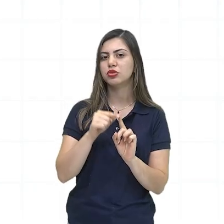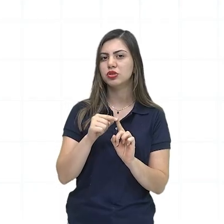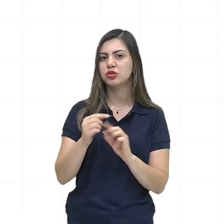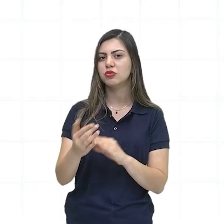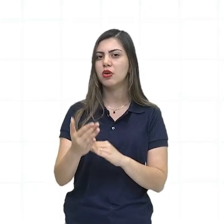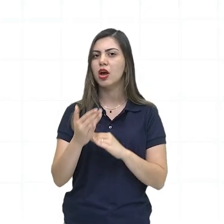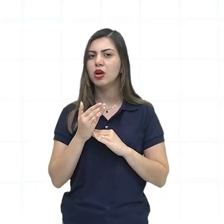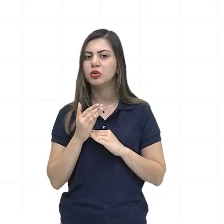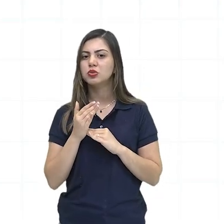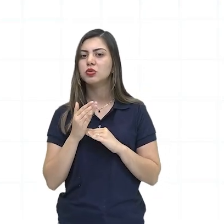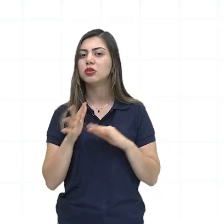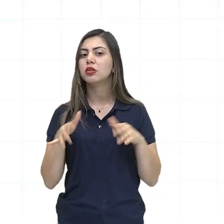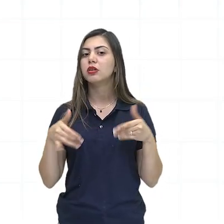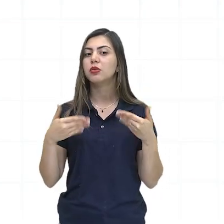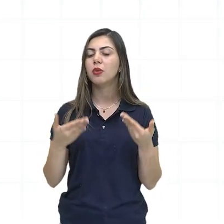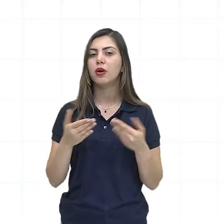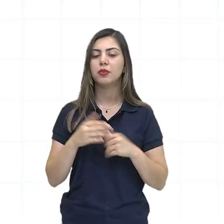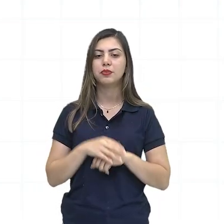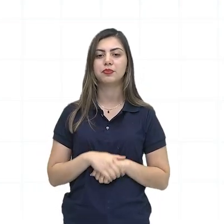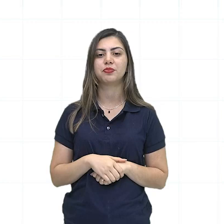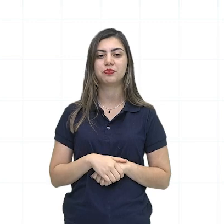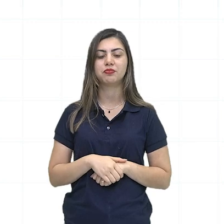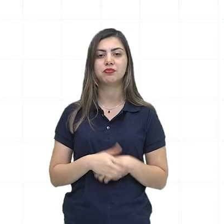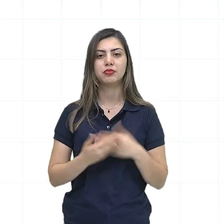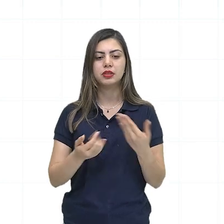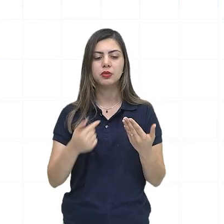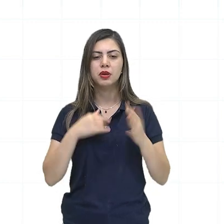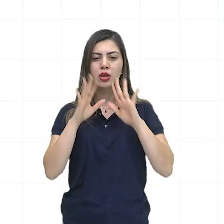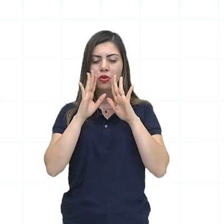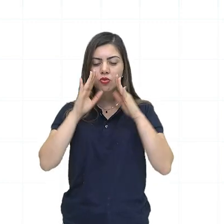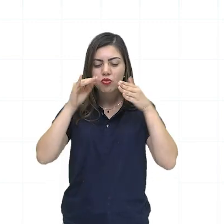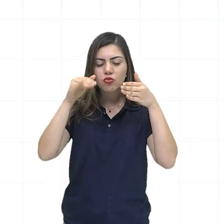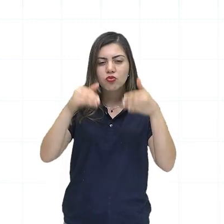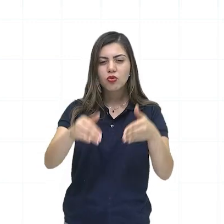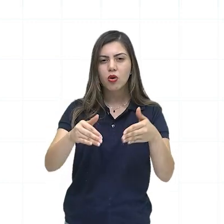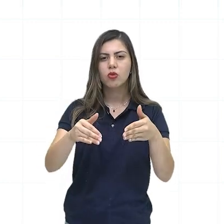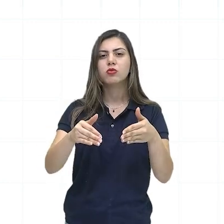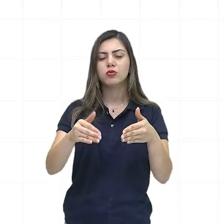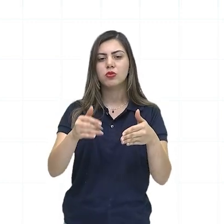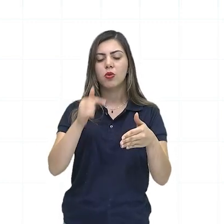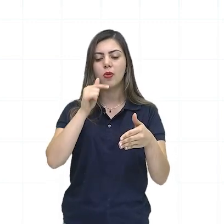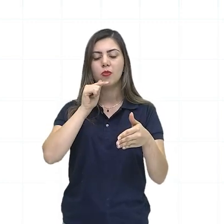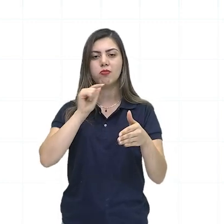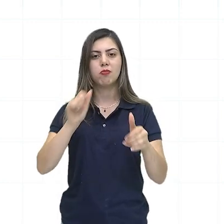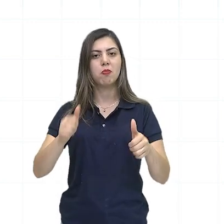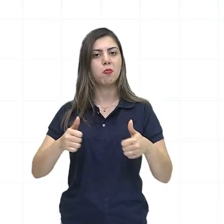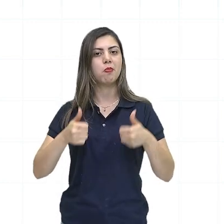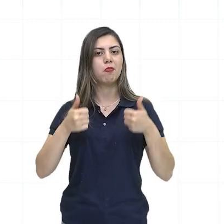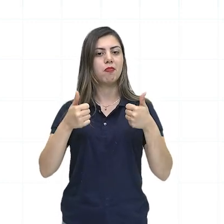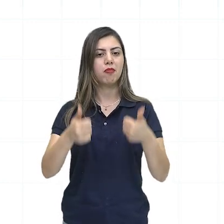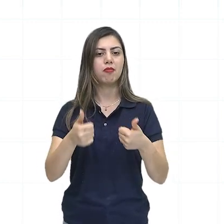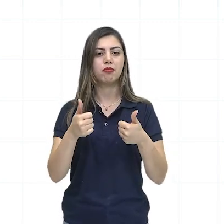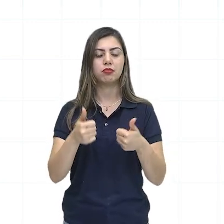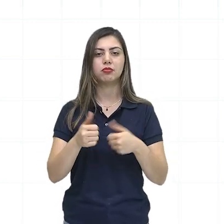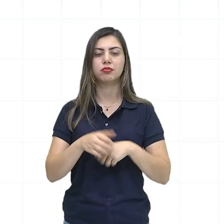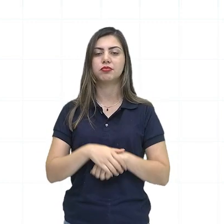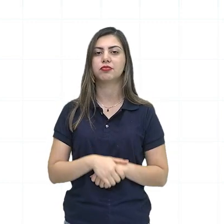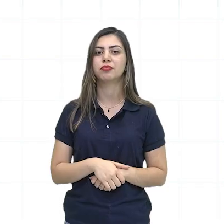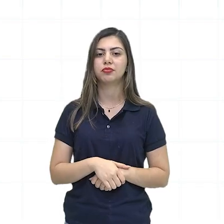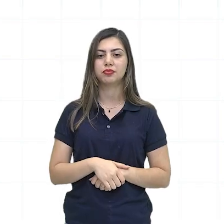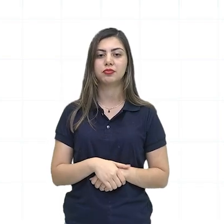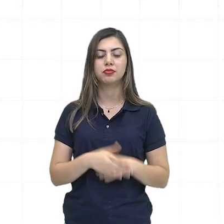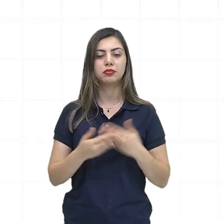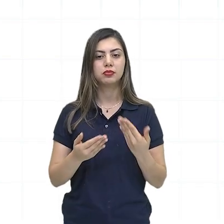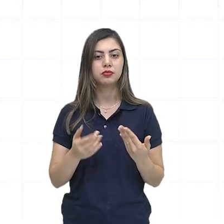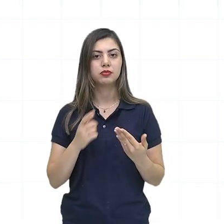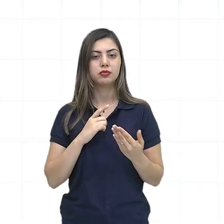lá? Então, o primeiro benefício é que vai melhorar a sua atenção e a sua concentração, trabalhando